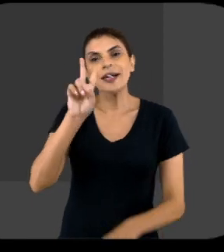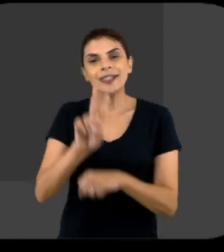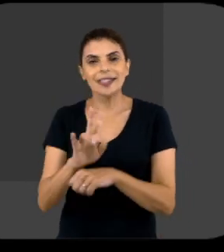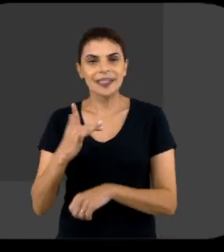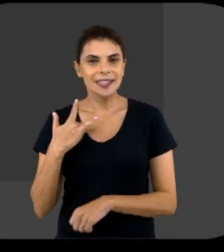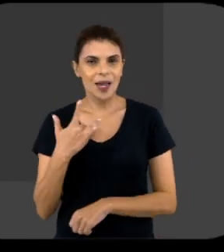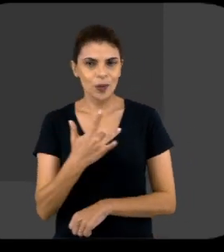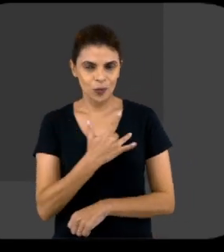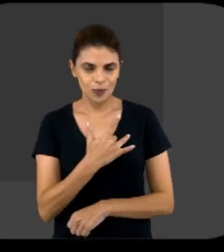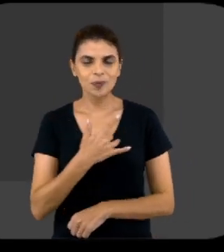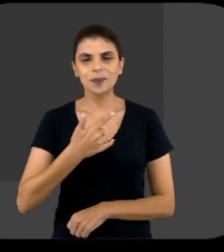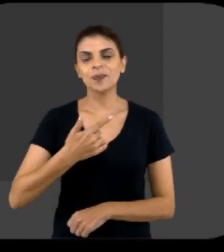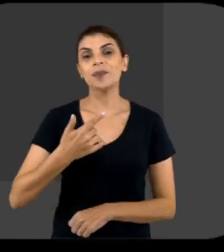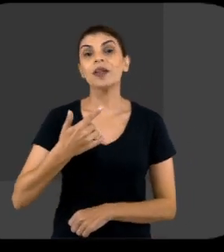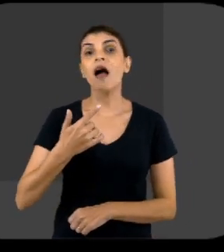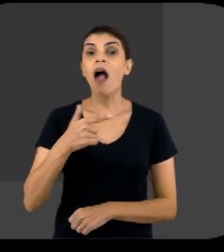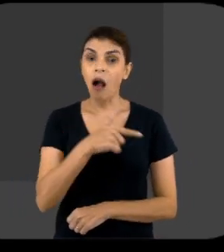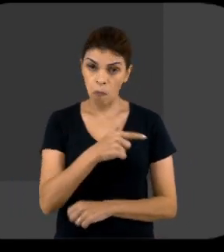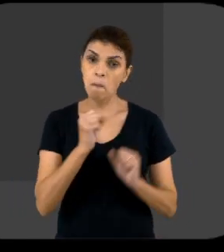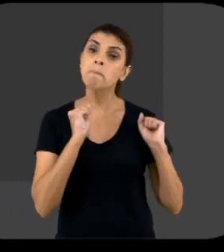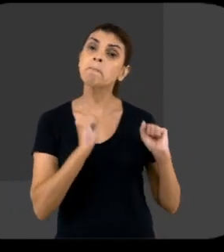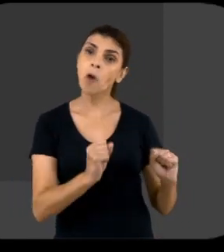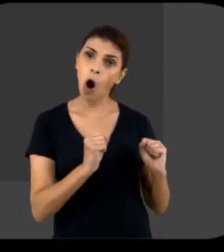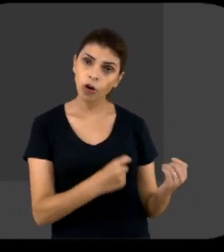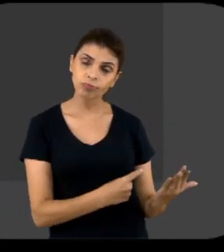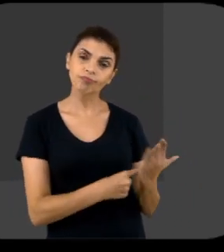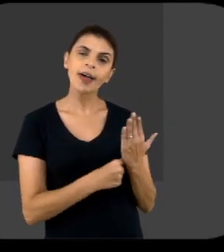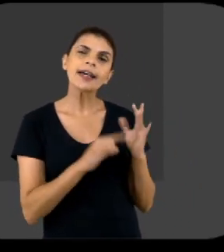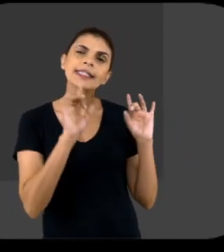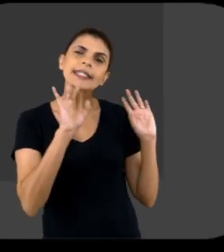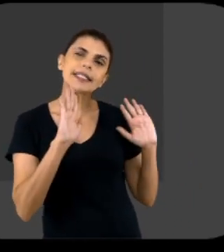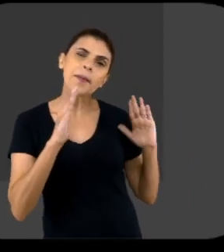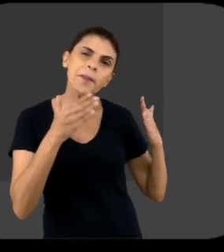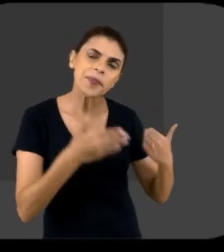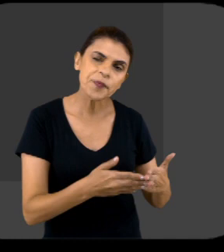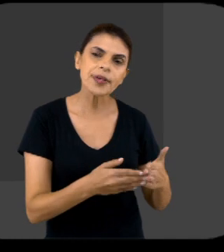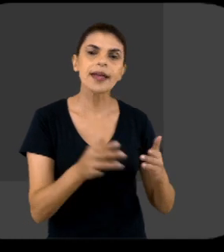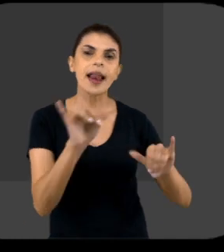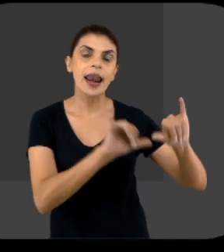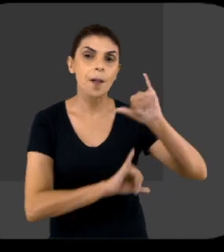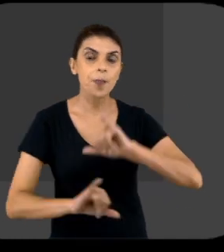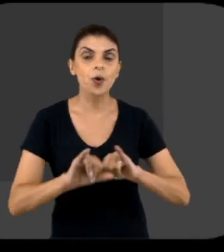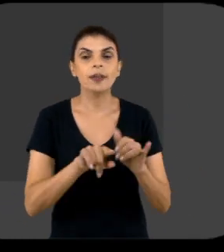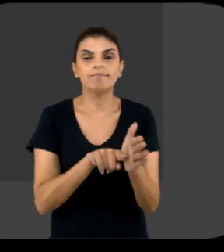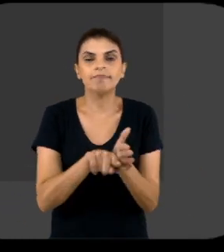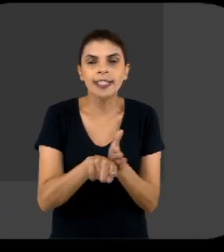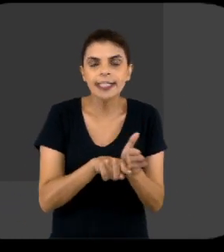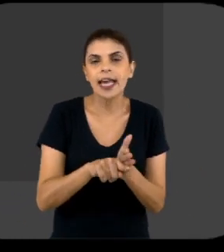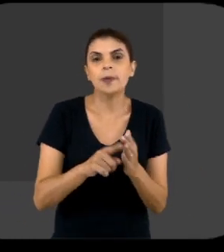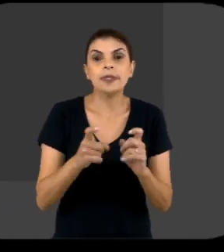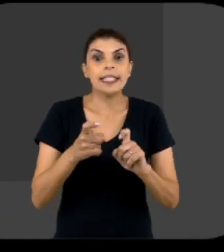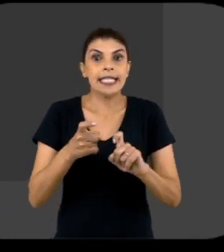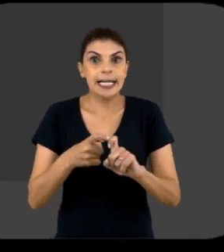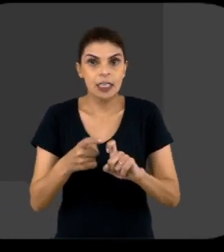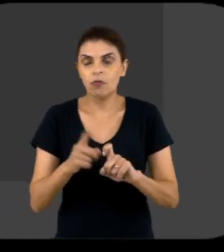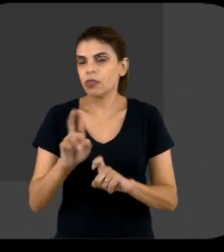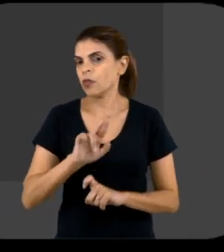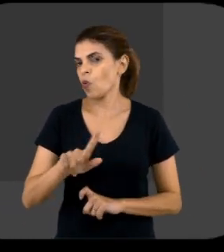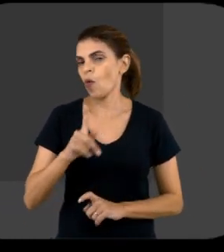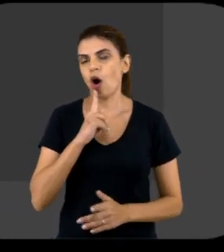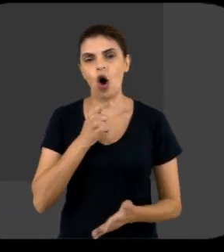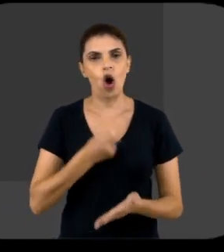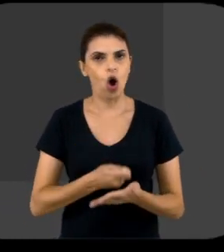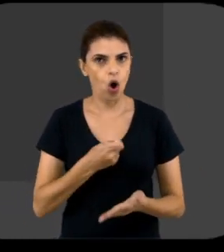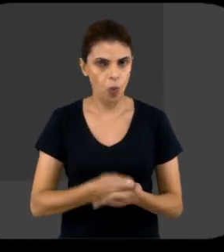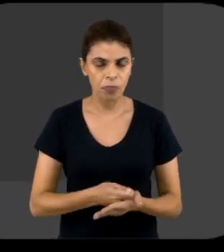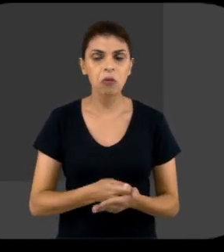Nacional de Saúde Suplementar. Então, ela é uma norma já específica para laboratórios clínicos. Apesar de não ser obrigatória,